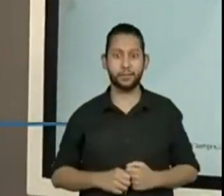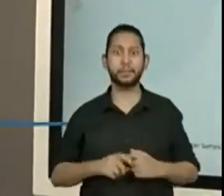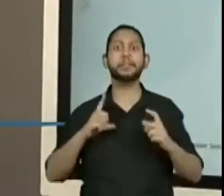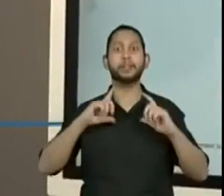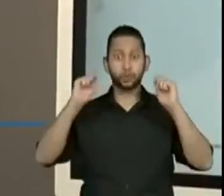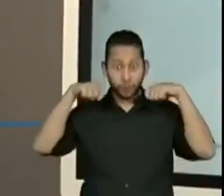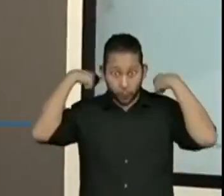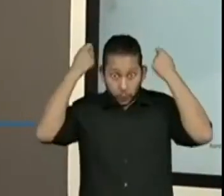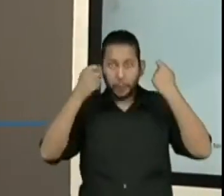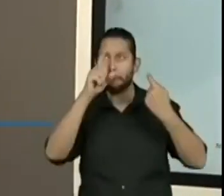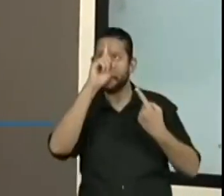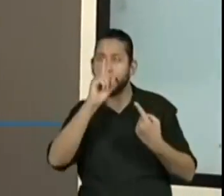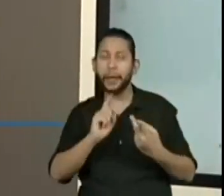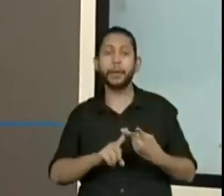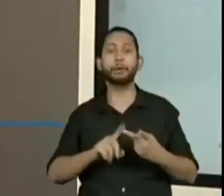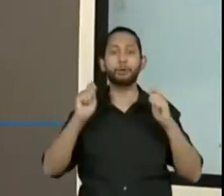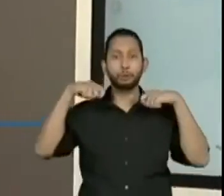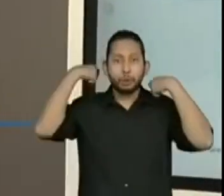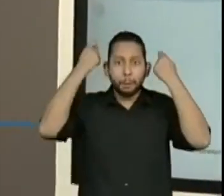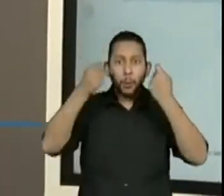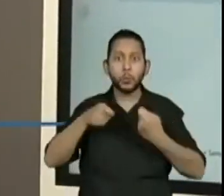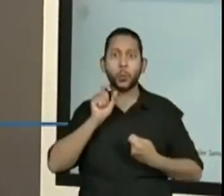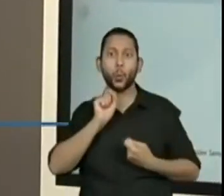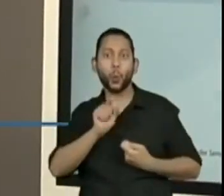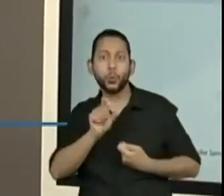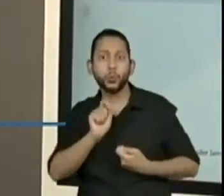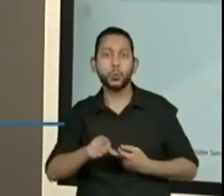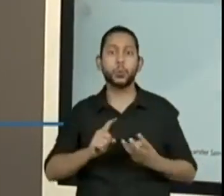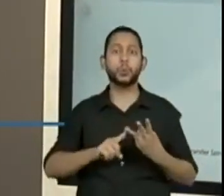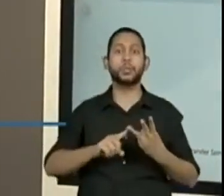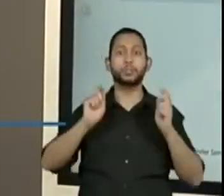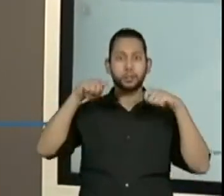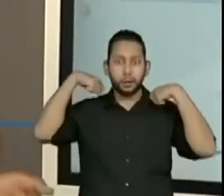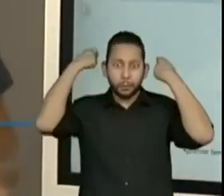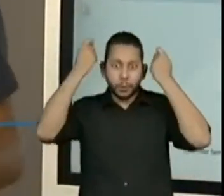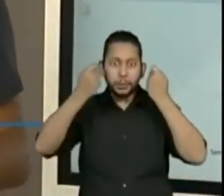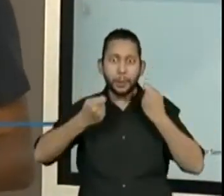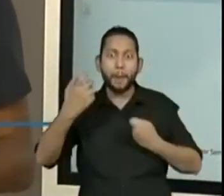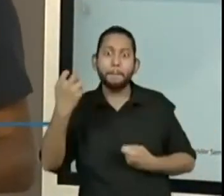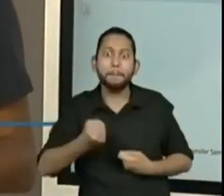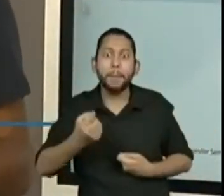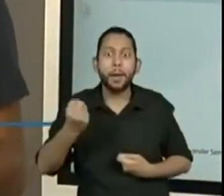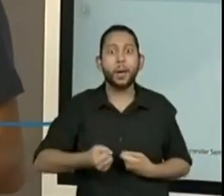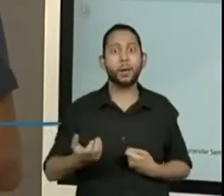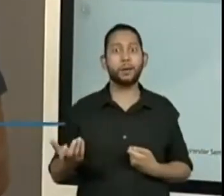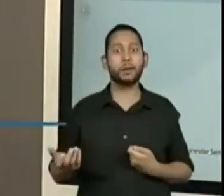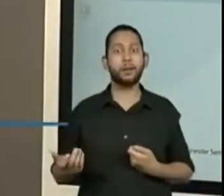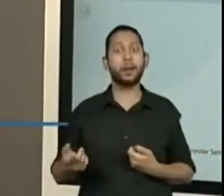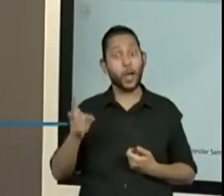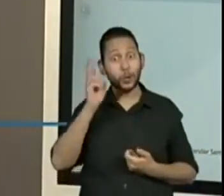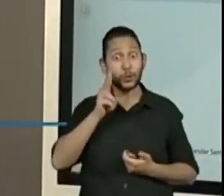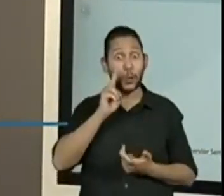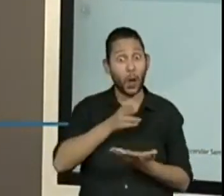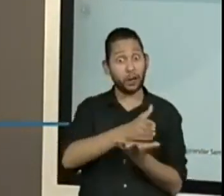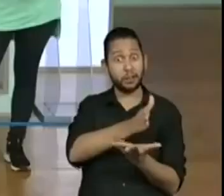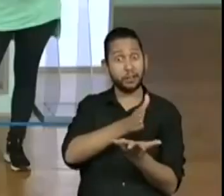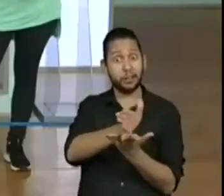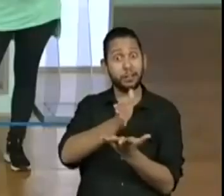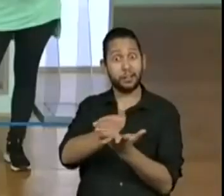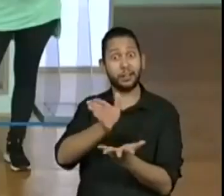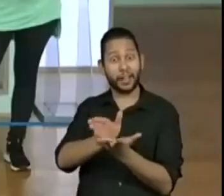Tem Chapeuzinho Amarelo, Chapeuzinho Azul. São versões diferentes da mesma